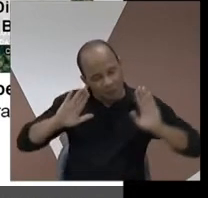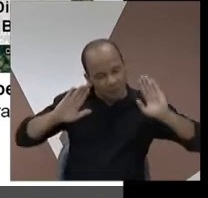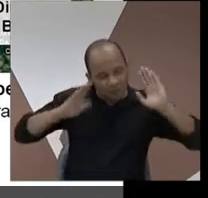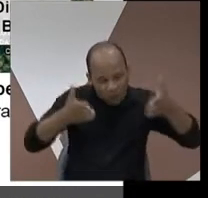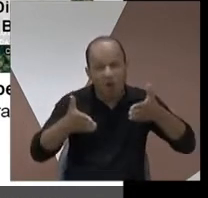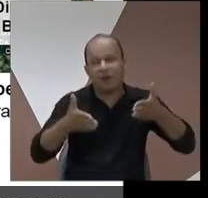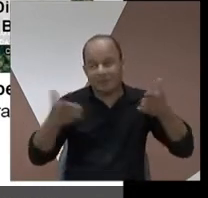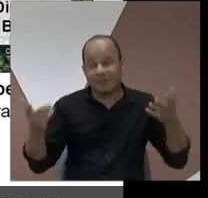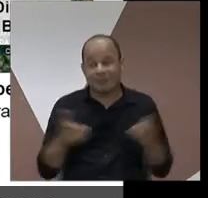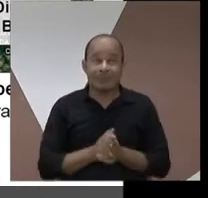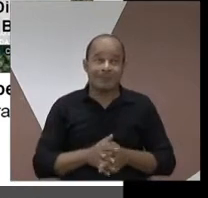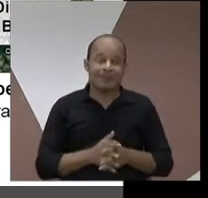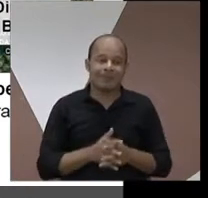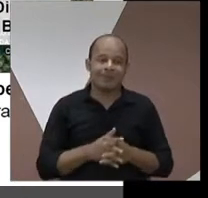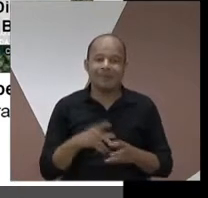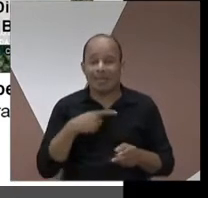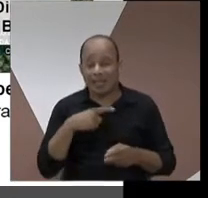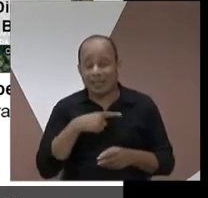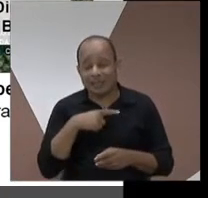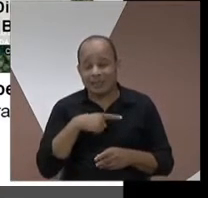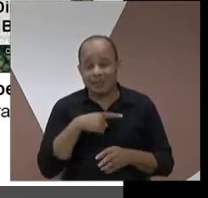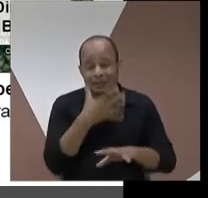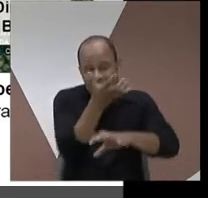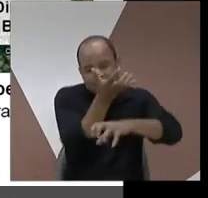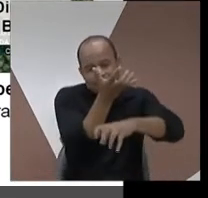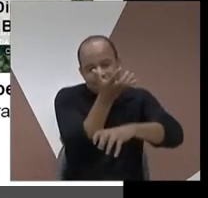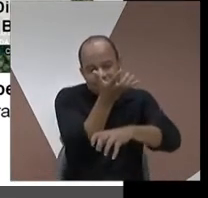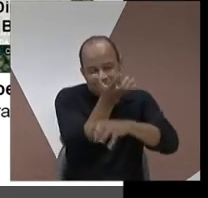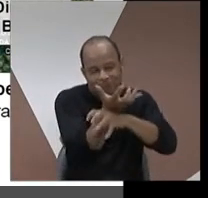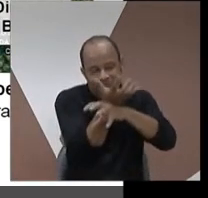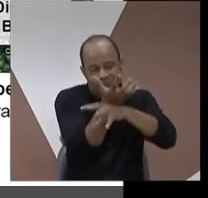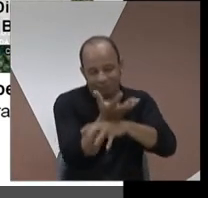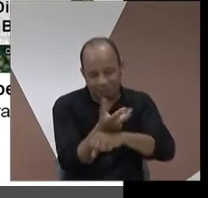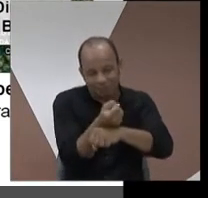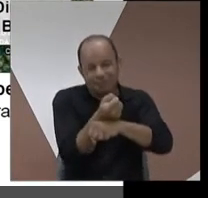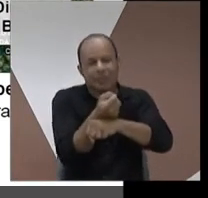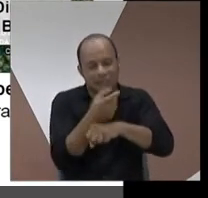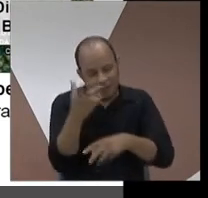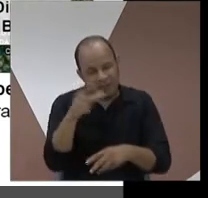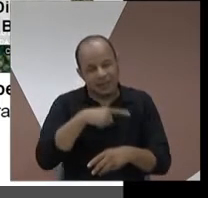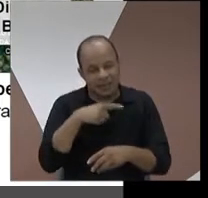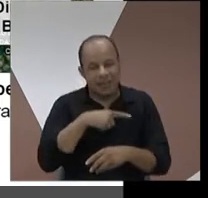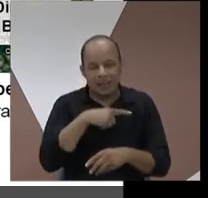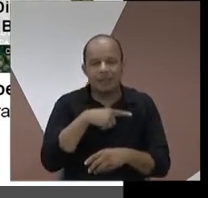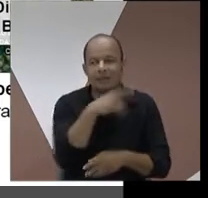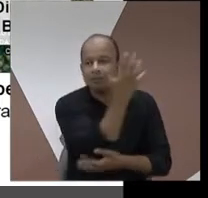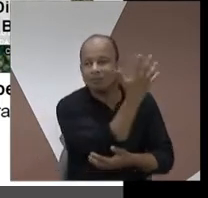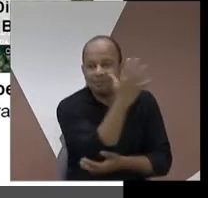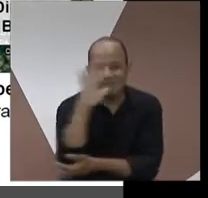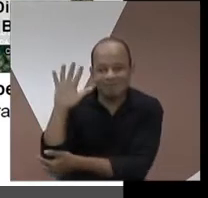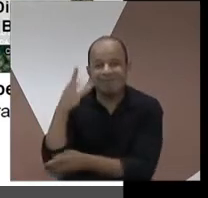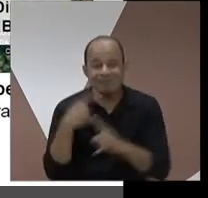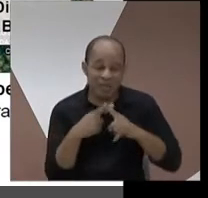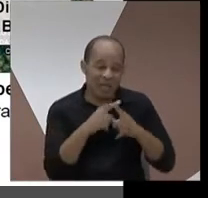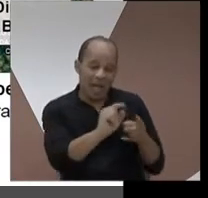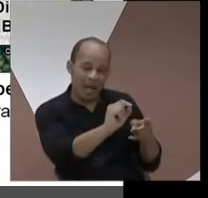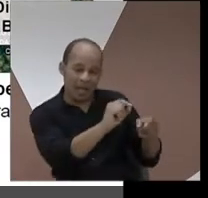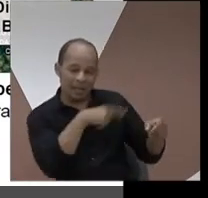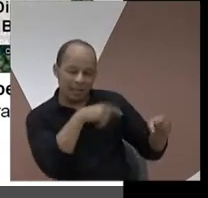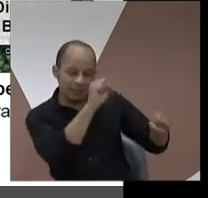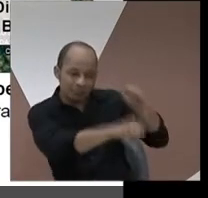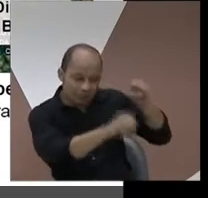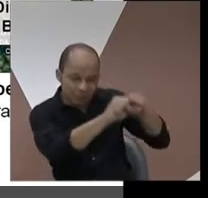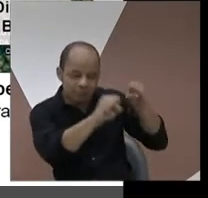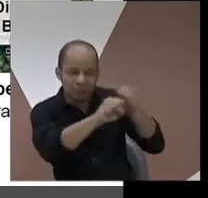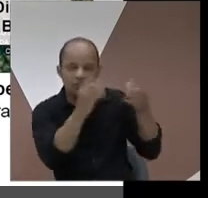ele cruzava a Vargem das Flores ao meio, passando a montante ali da represa, né? E